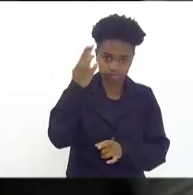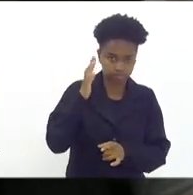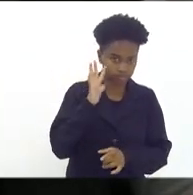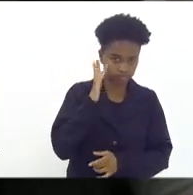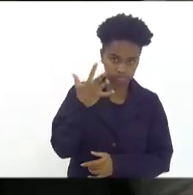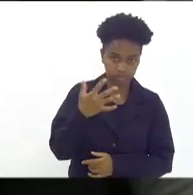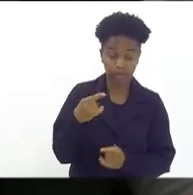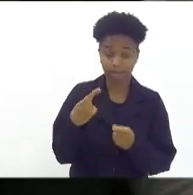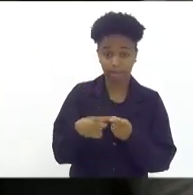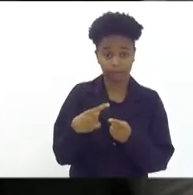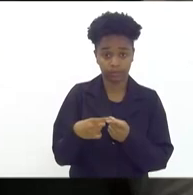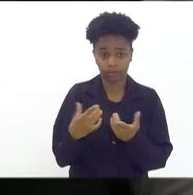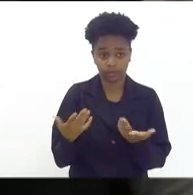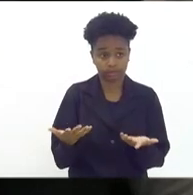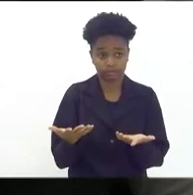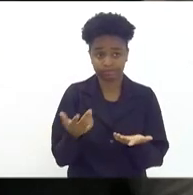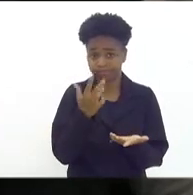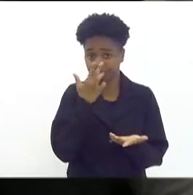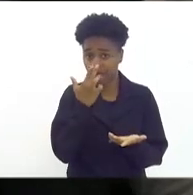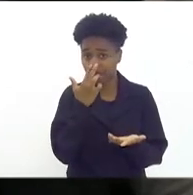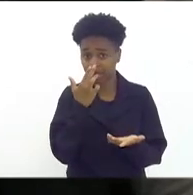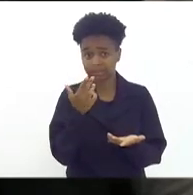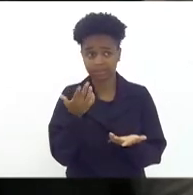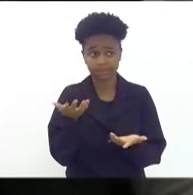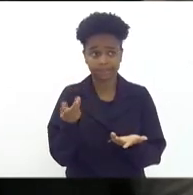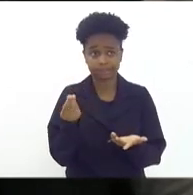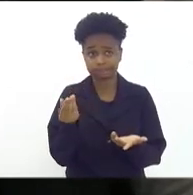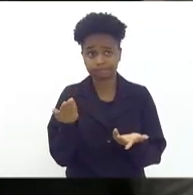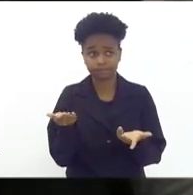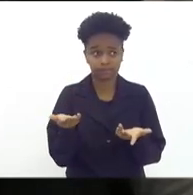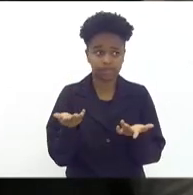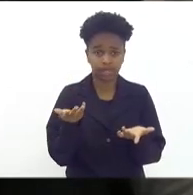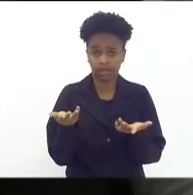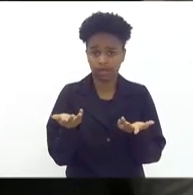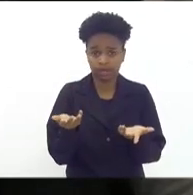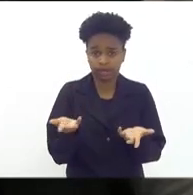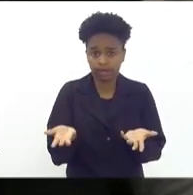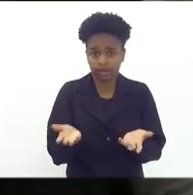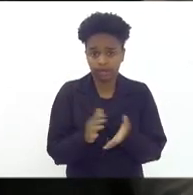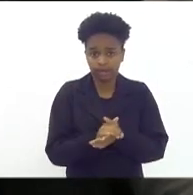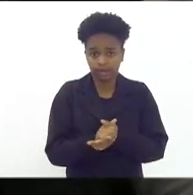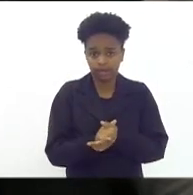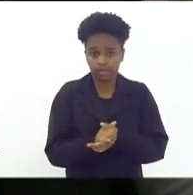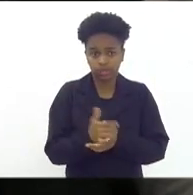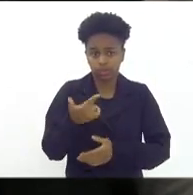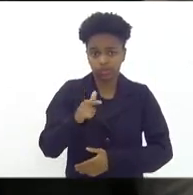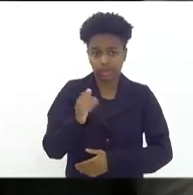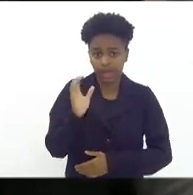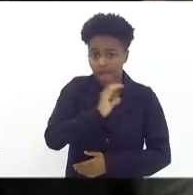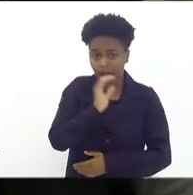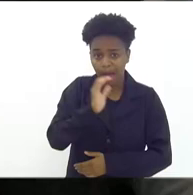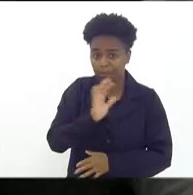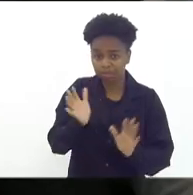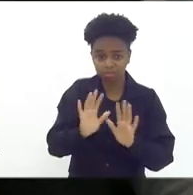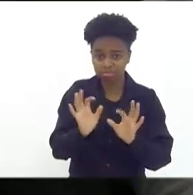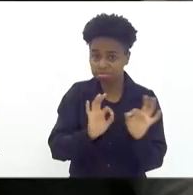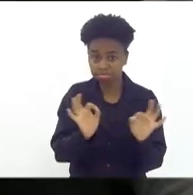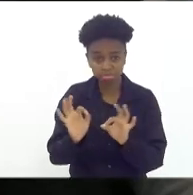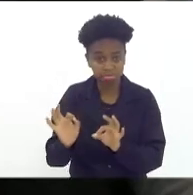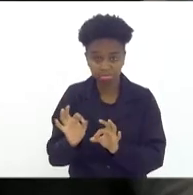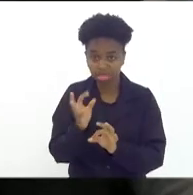a coisa Não parece não ter assim uma uma uma celeridade ser mais rápido